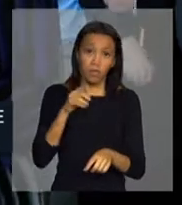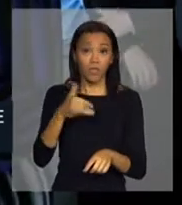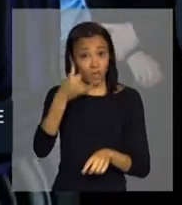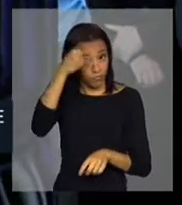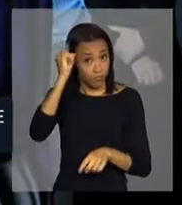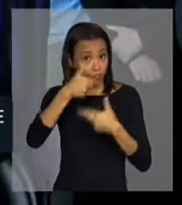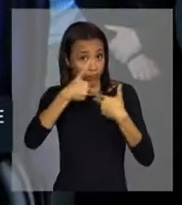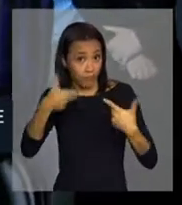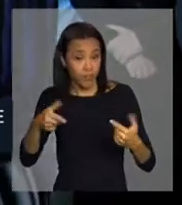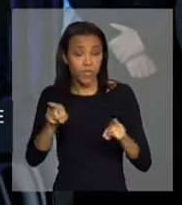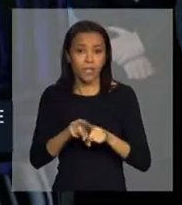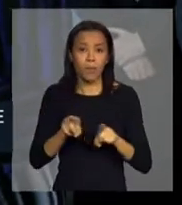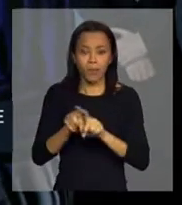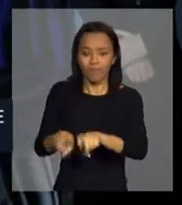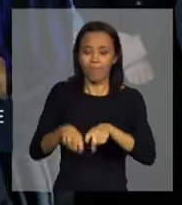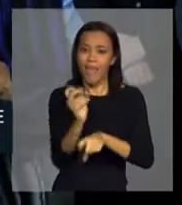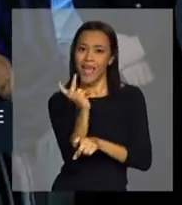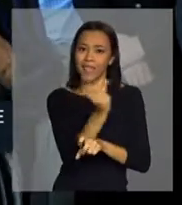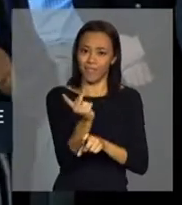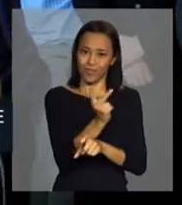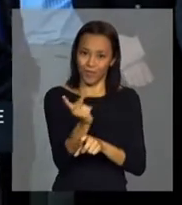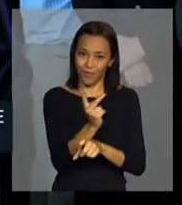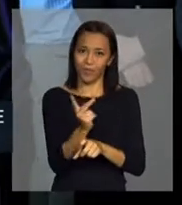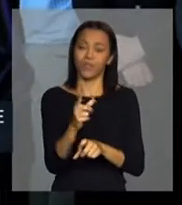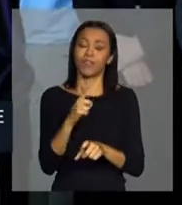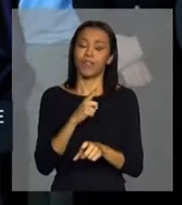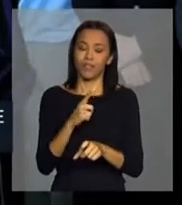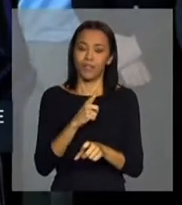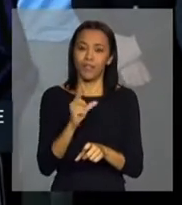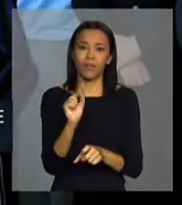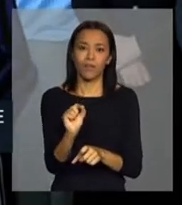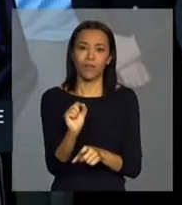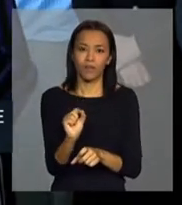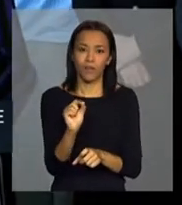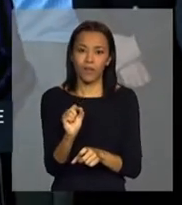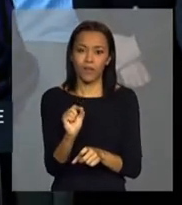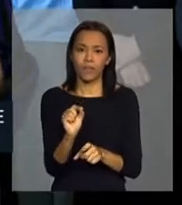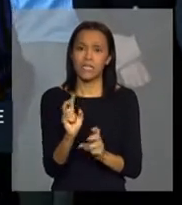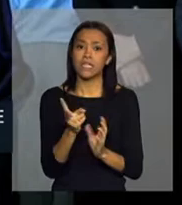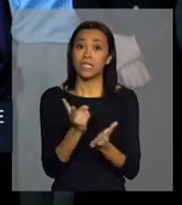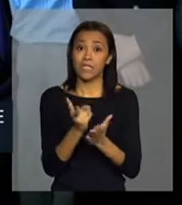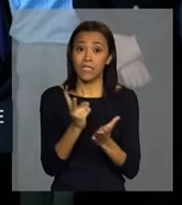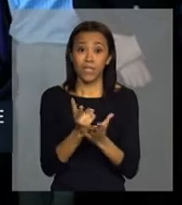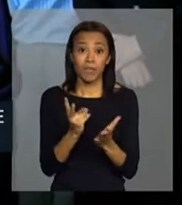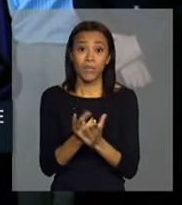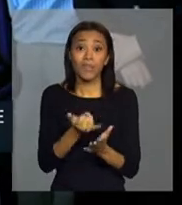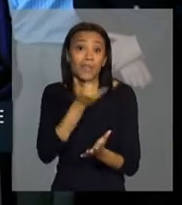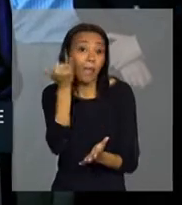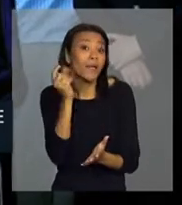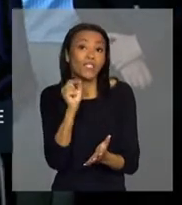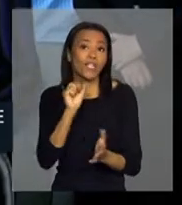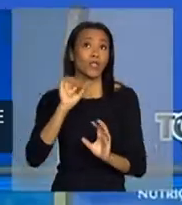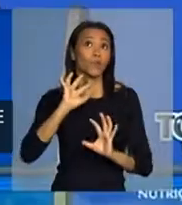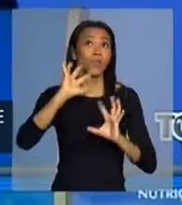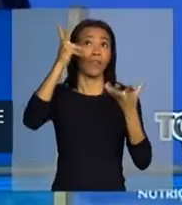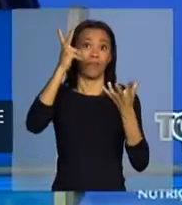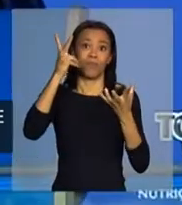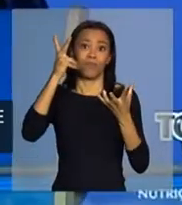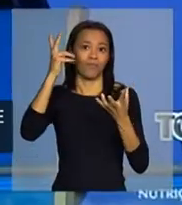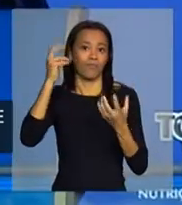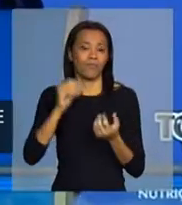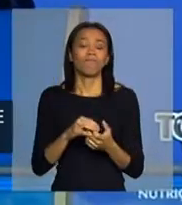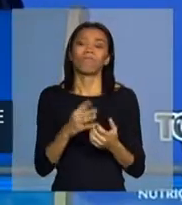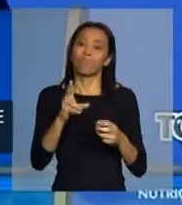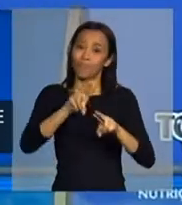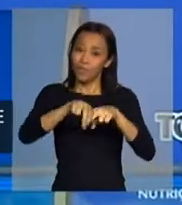têm uma grande incidência sobre as questões ligadas ao clima. Daí porque essa questão do seguro